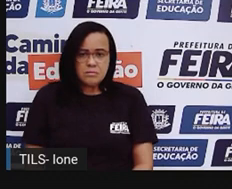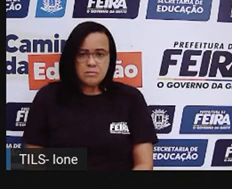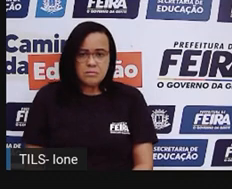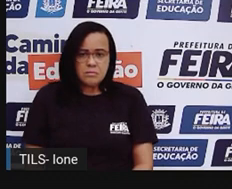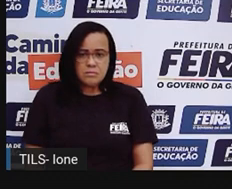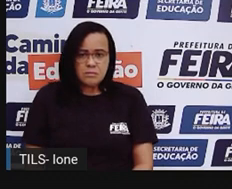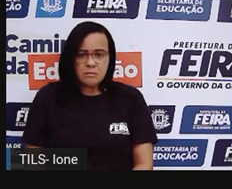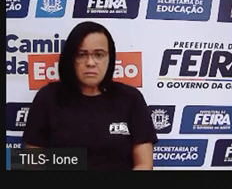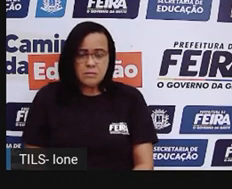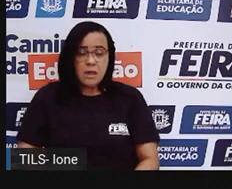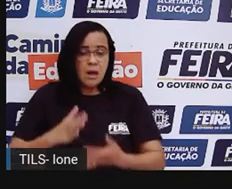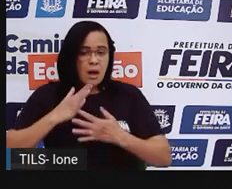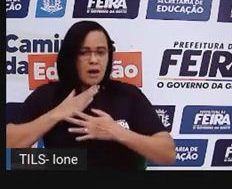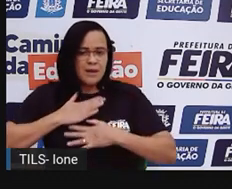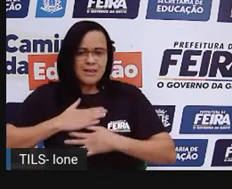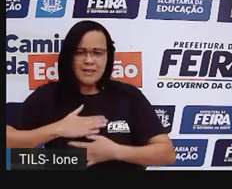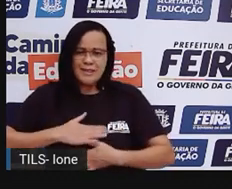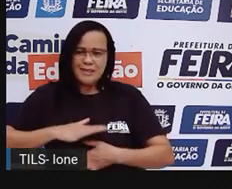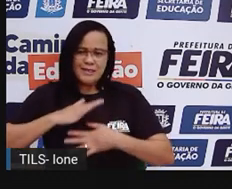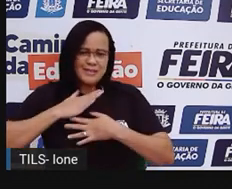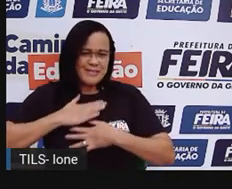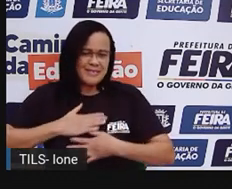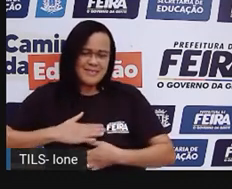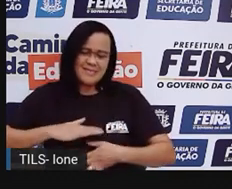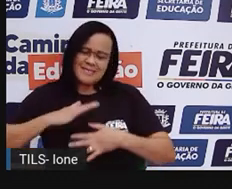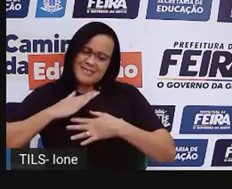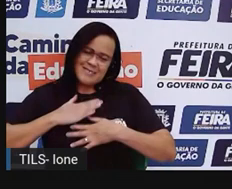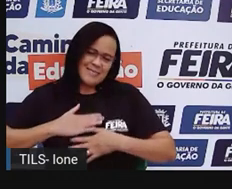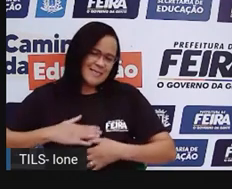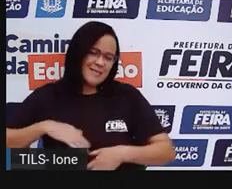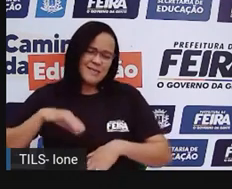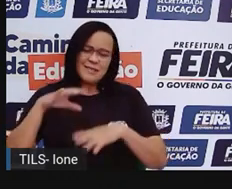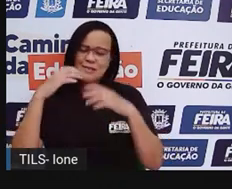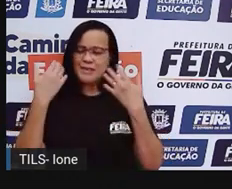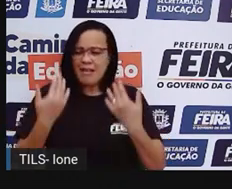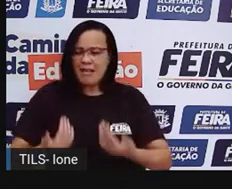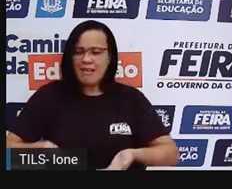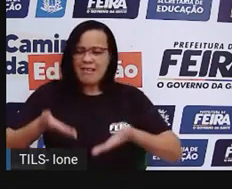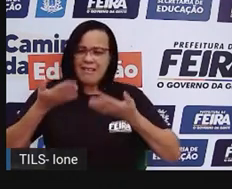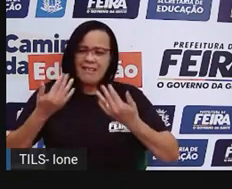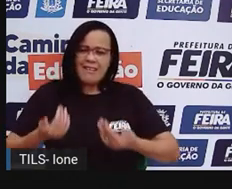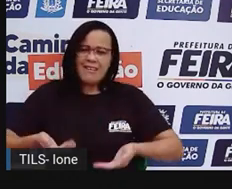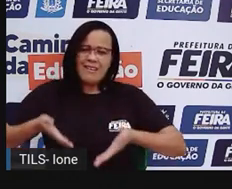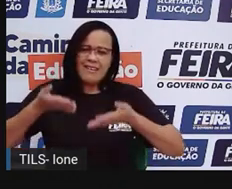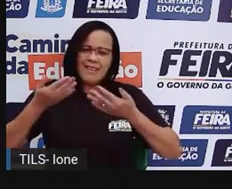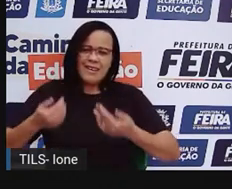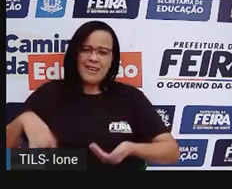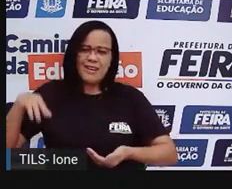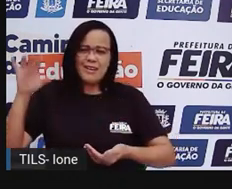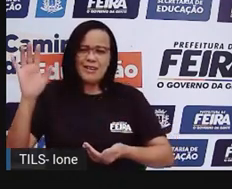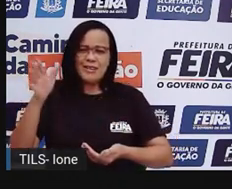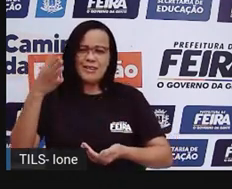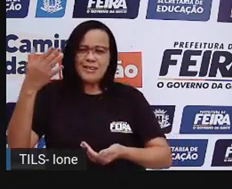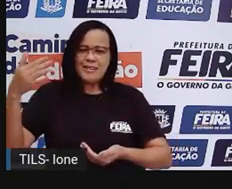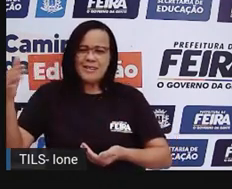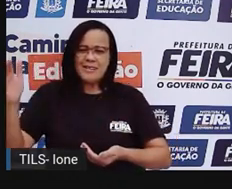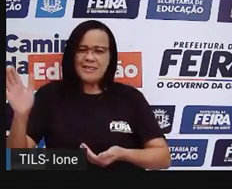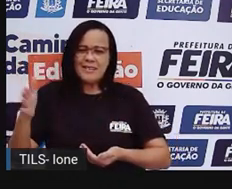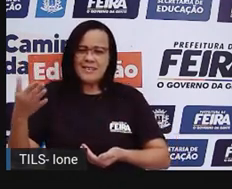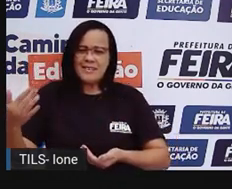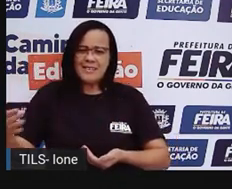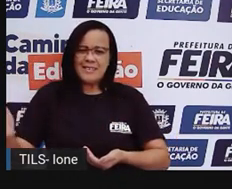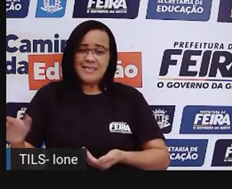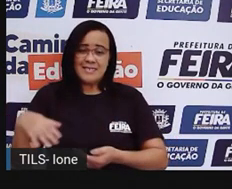A calma é tranquila como as árvores, leve como uma folha ao vento.